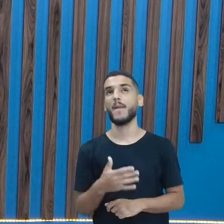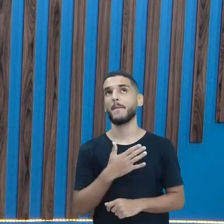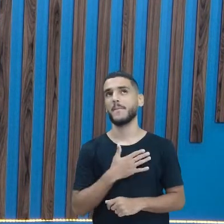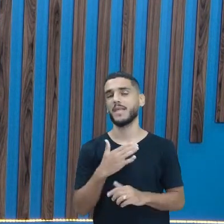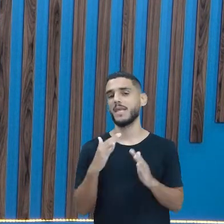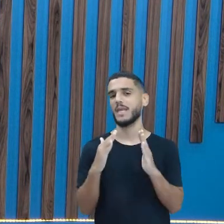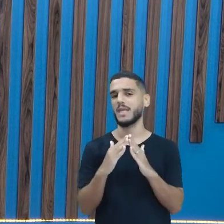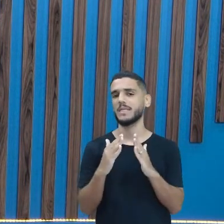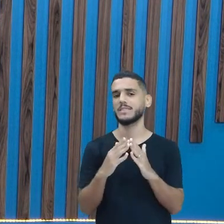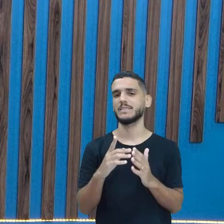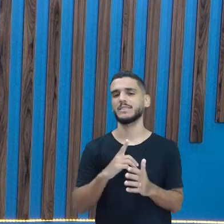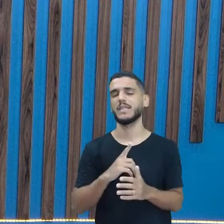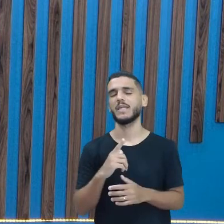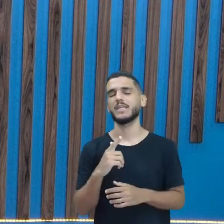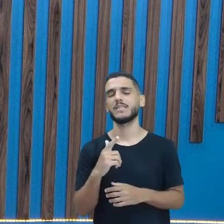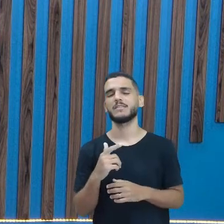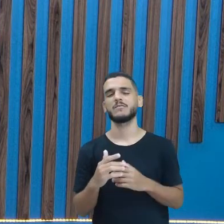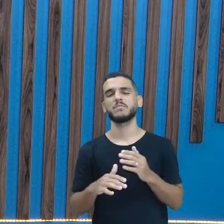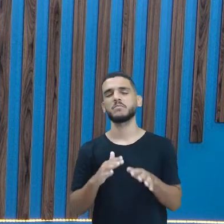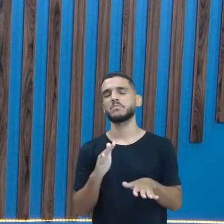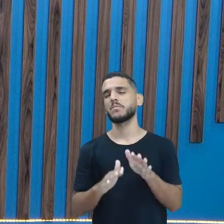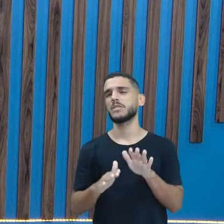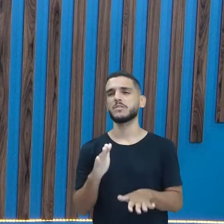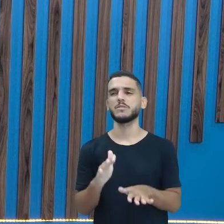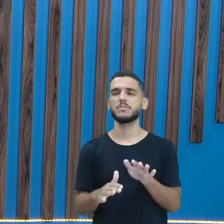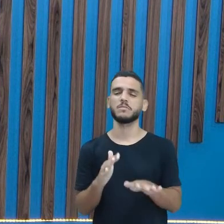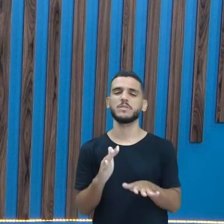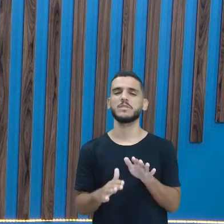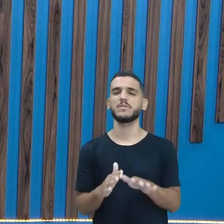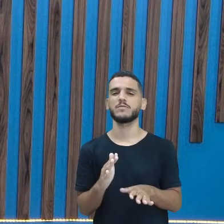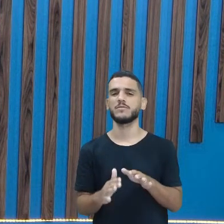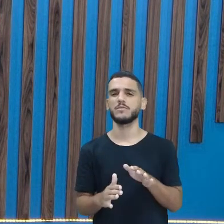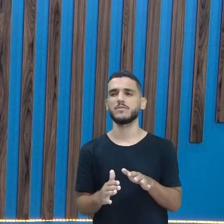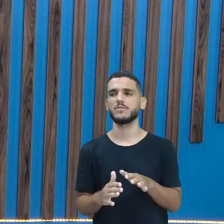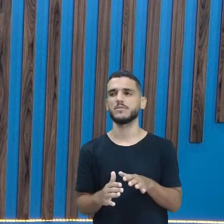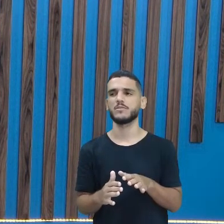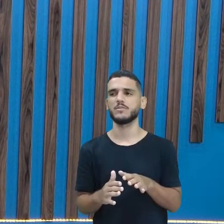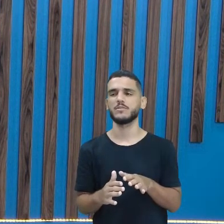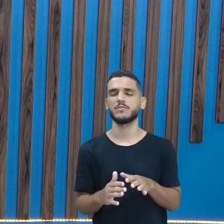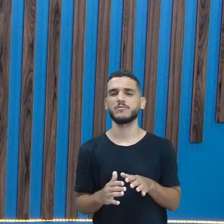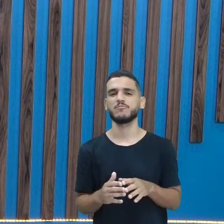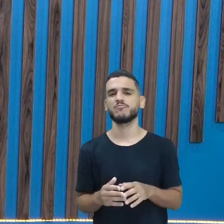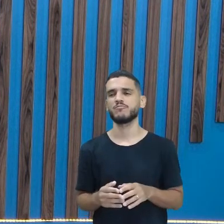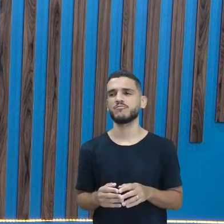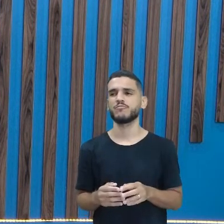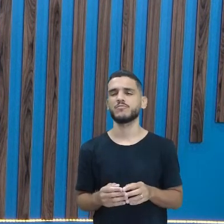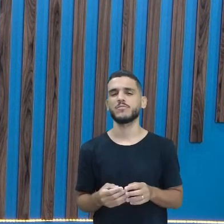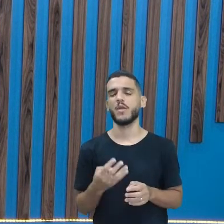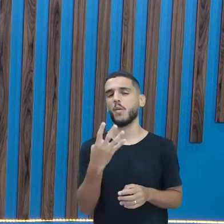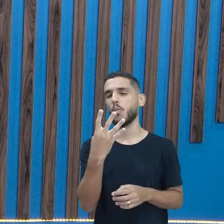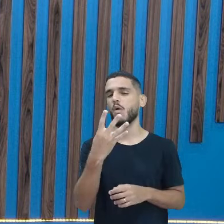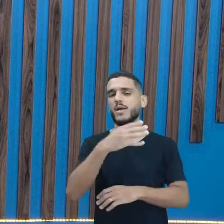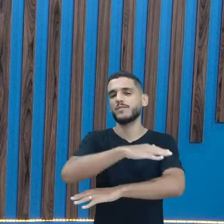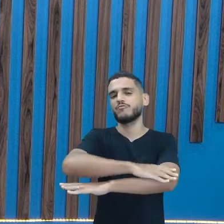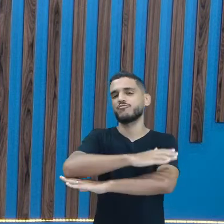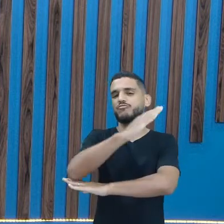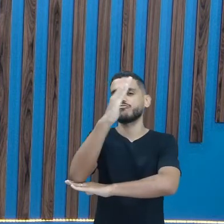casa, eu tenho 2, 3, 4... Que eu me lembro agora, tem 4